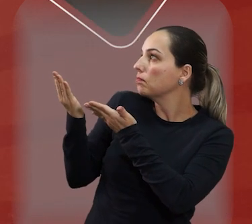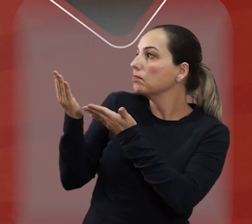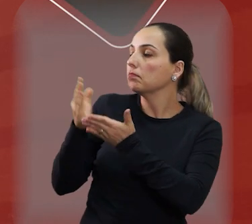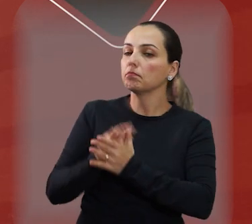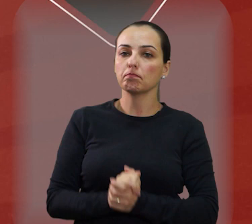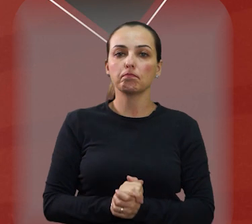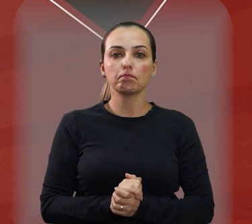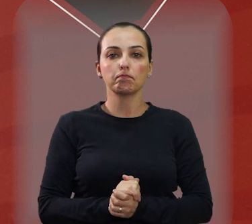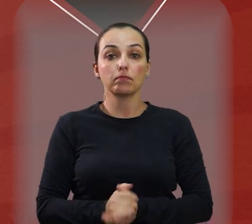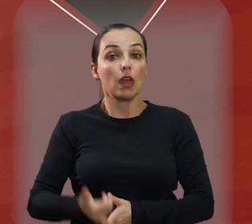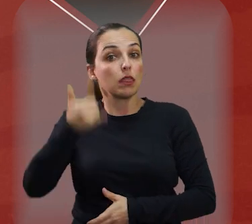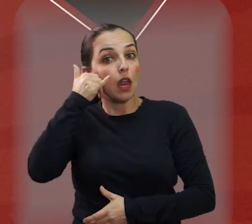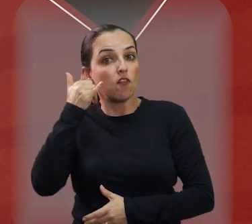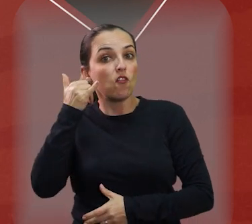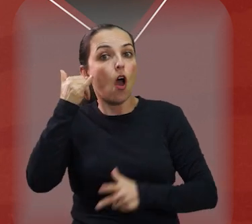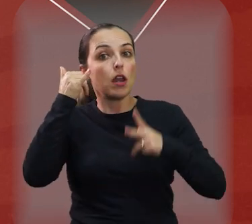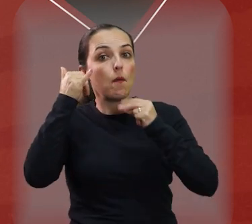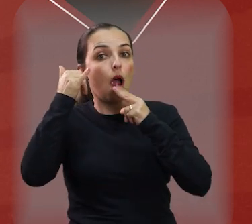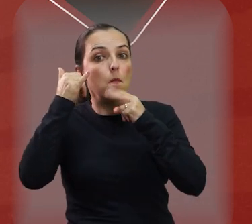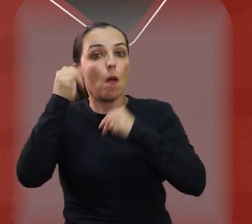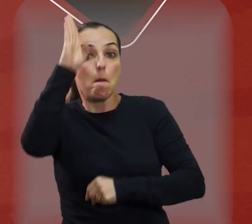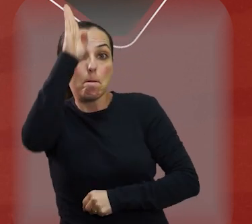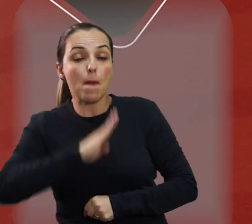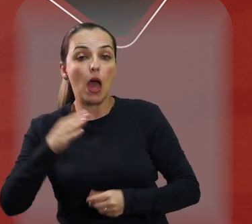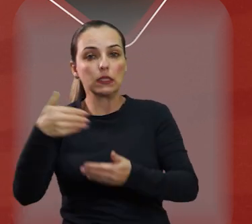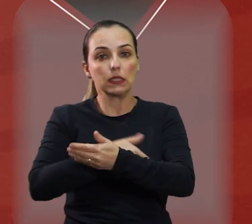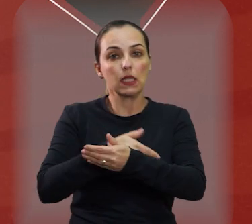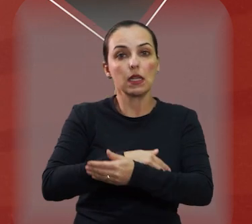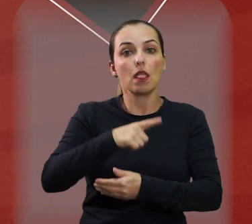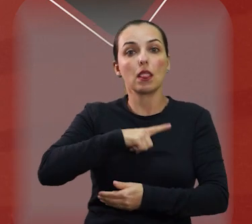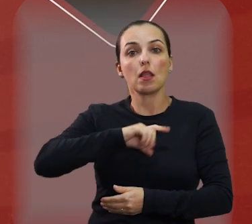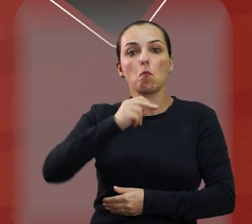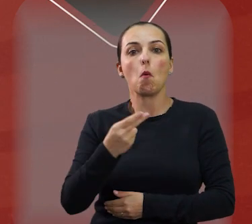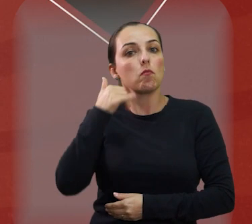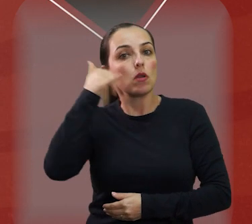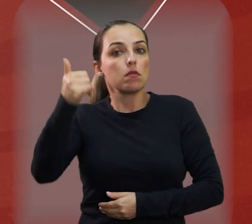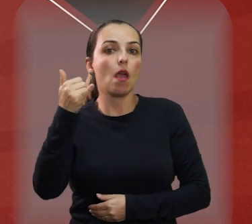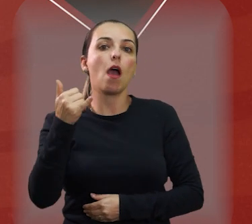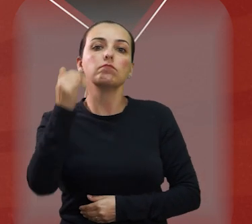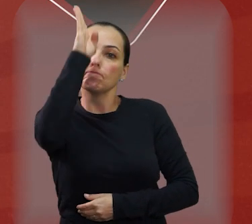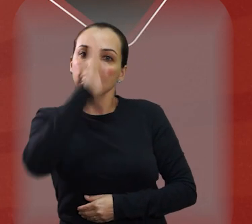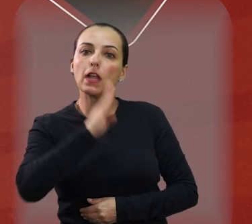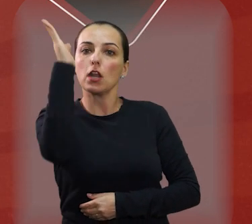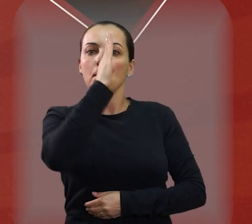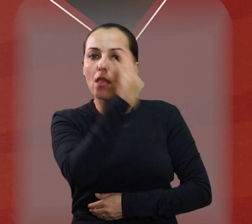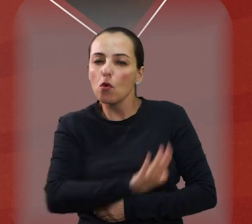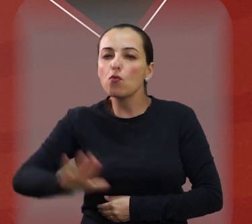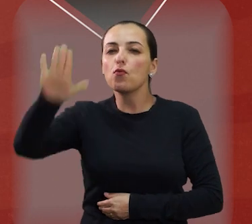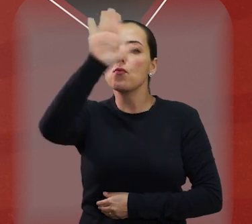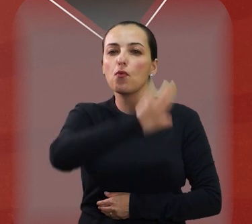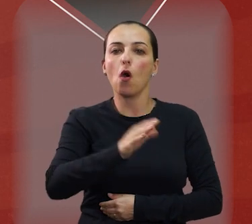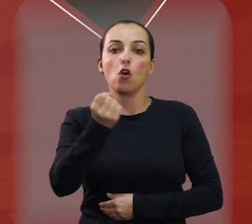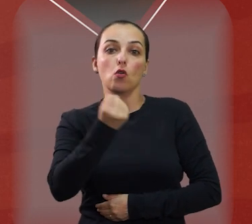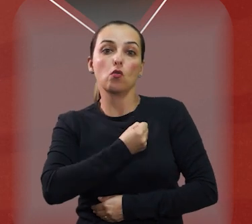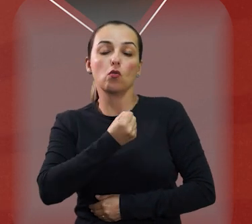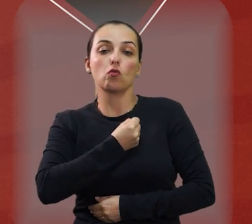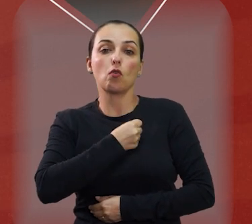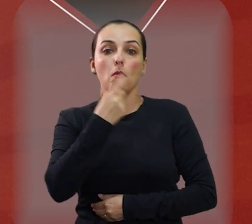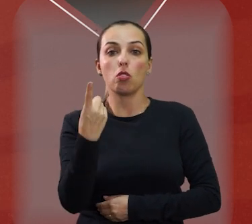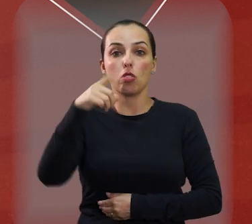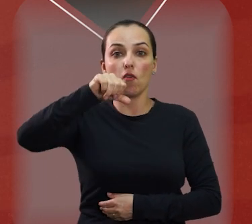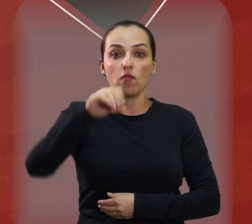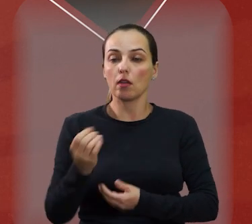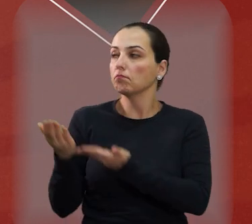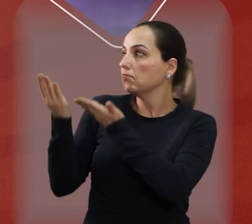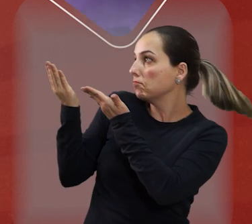são gratuitas e confidenciais. Ou pelo Ligue 190, disponível de forma gratuita em todo o território